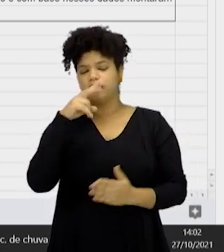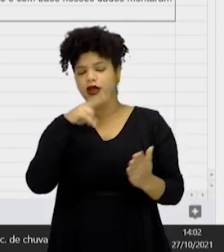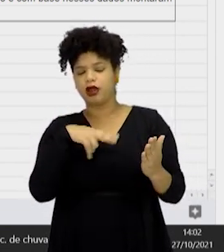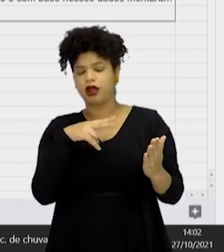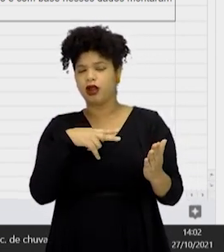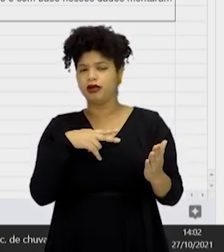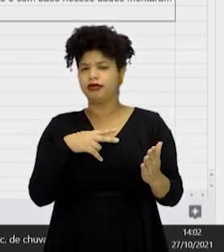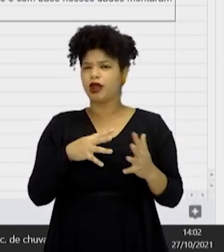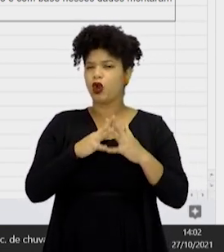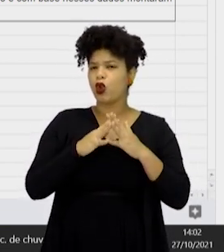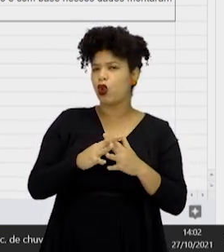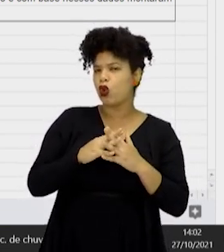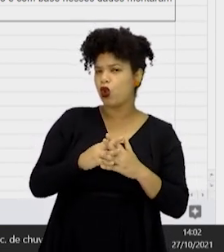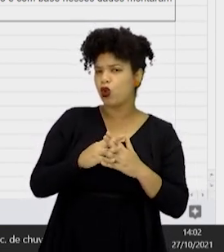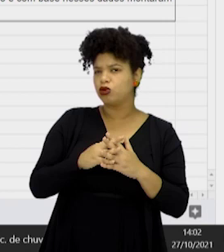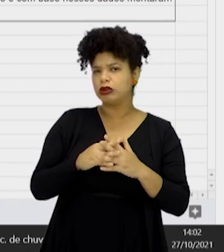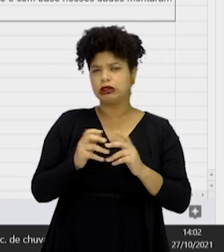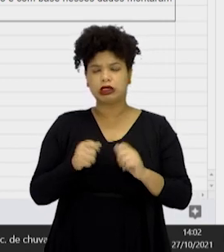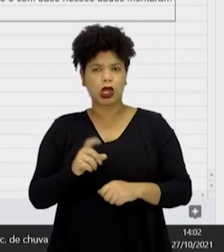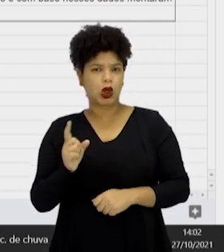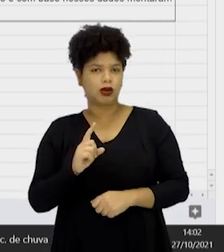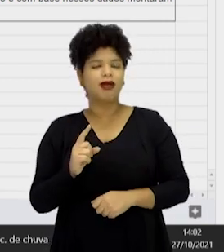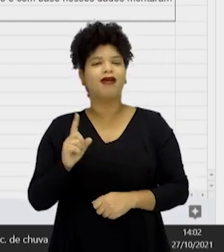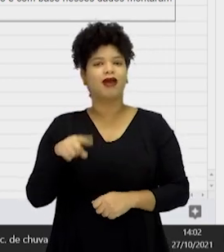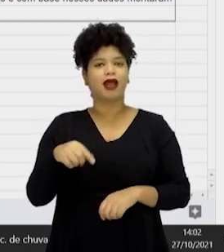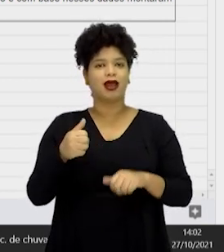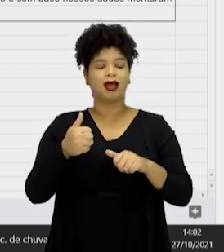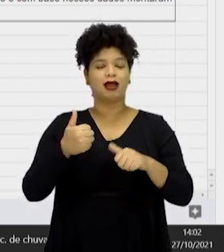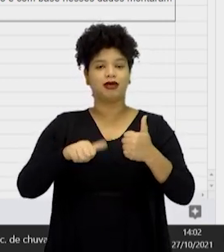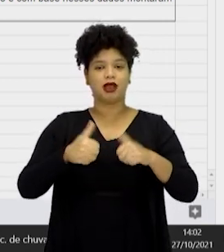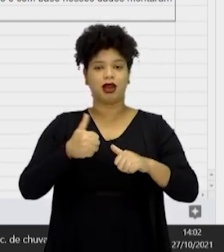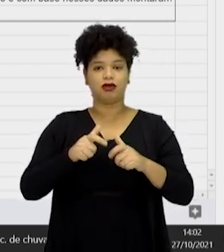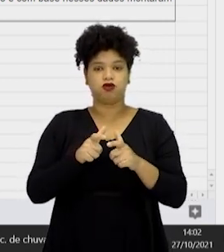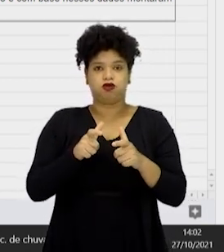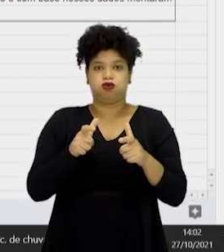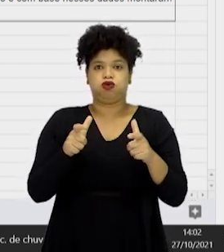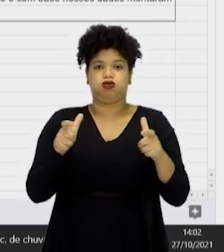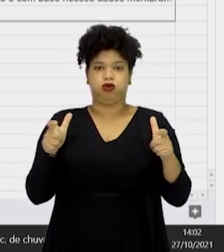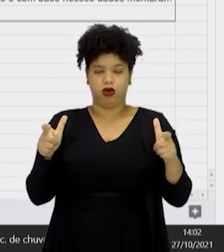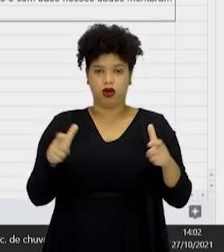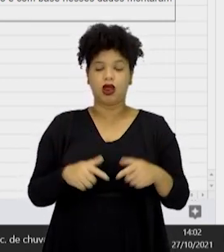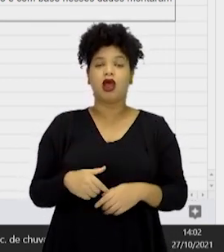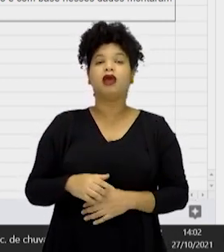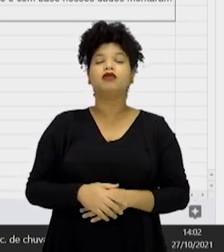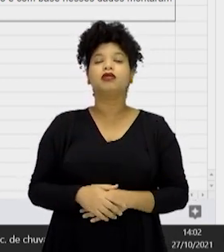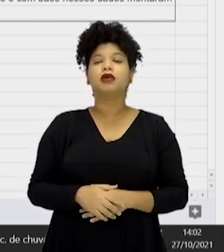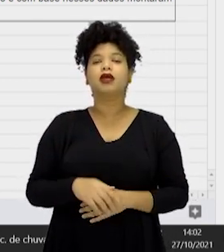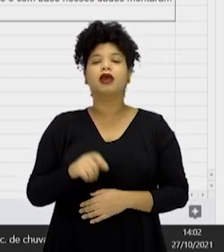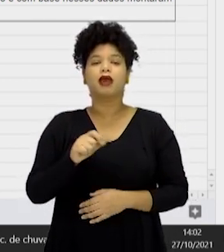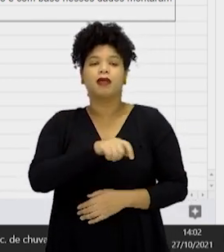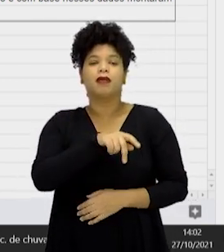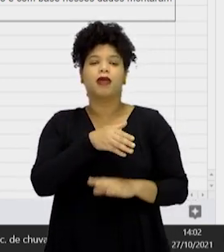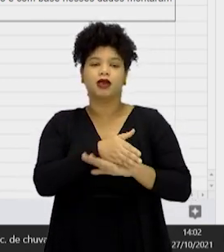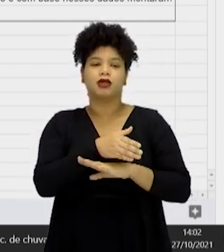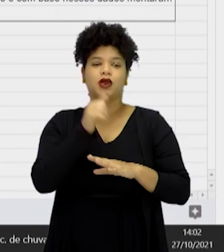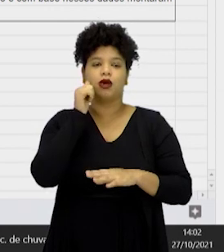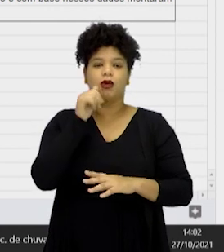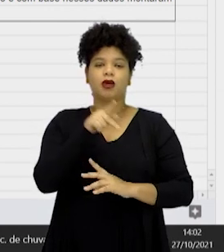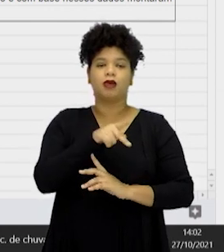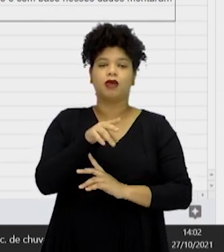interpretação. Ele fez uma análise muito maior do que a gente faz, né? Ele contou aí com a colaboração da professora